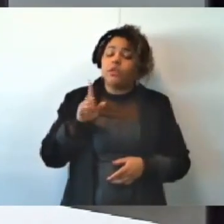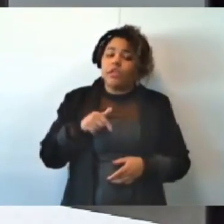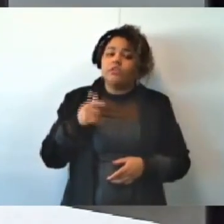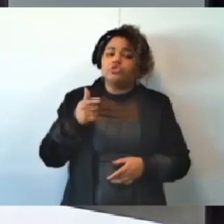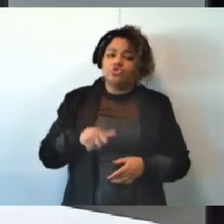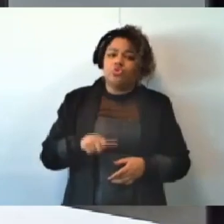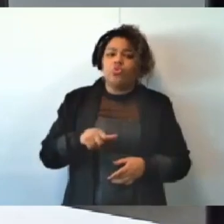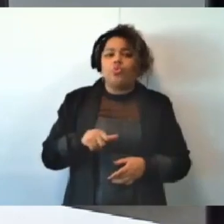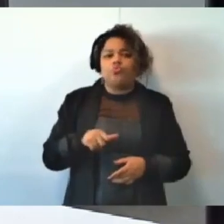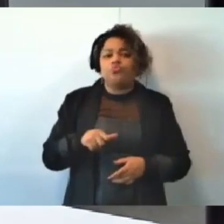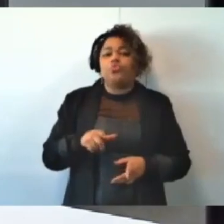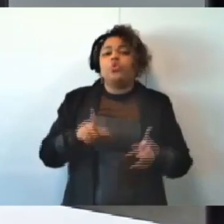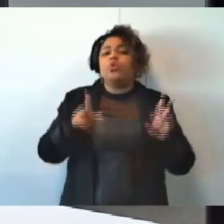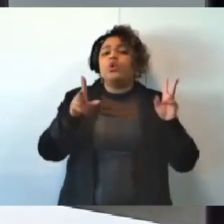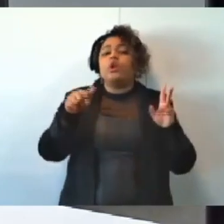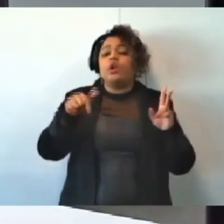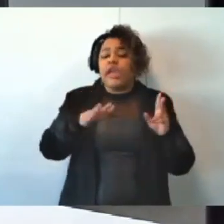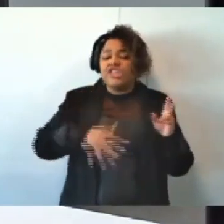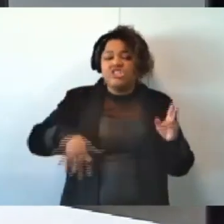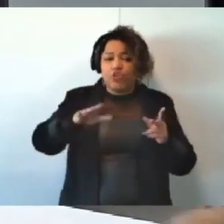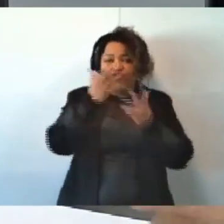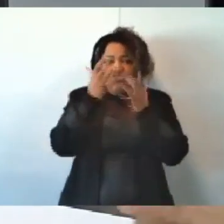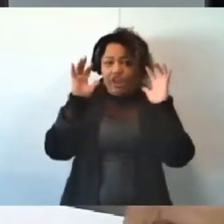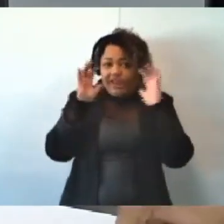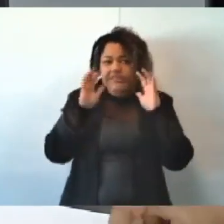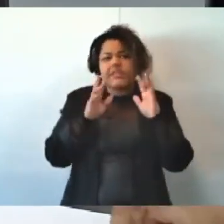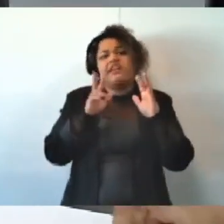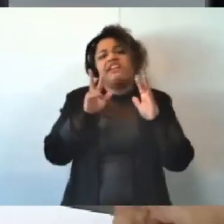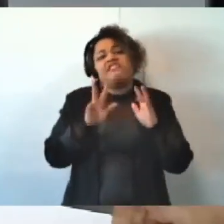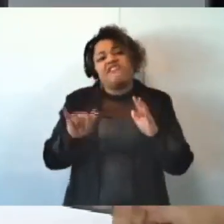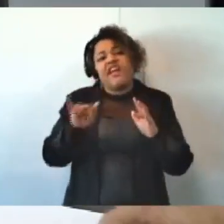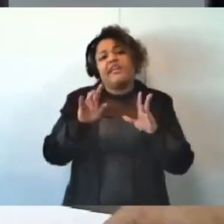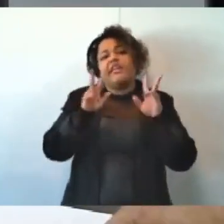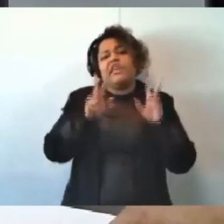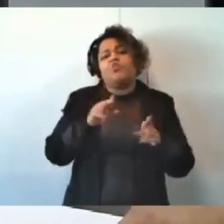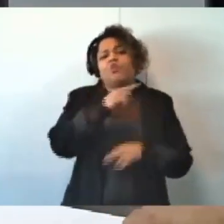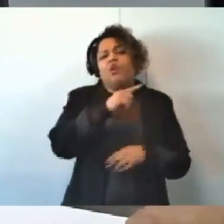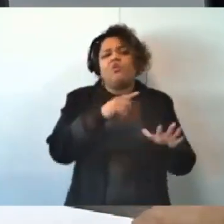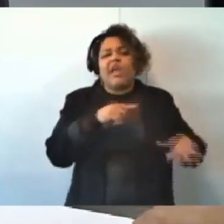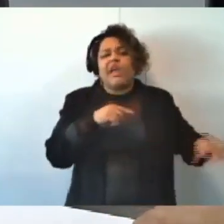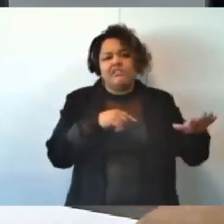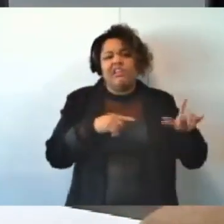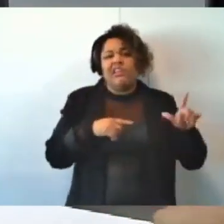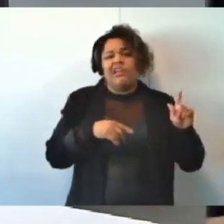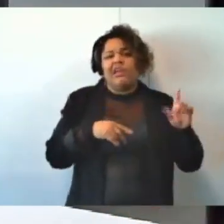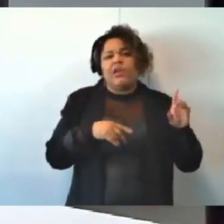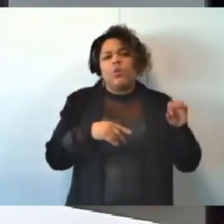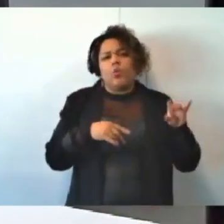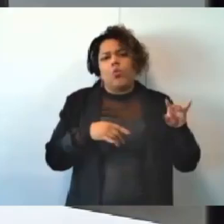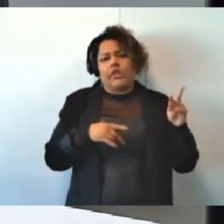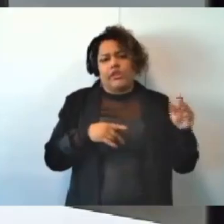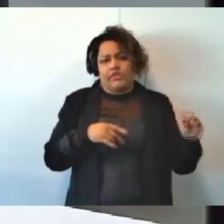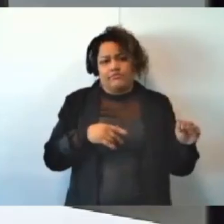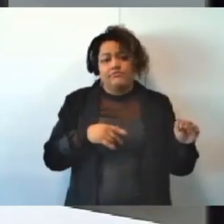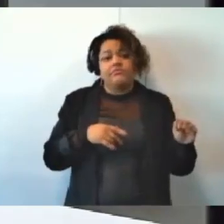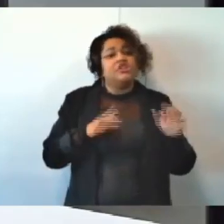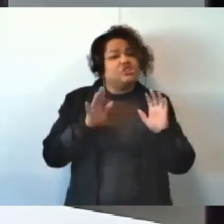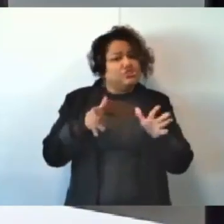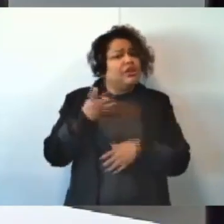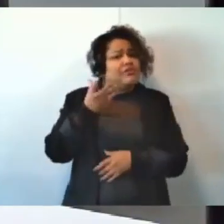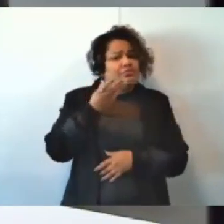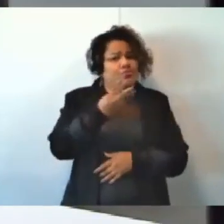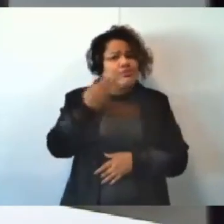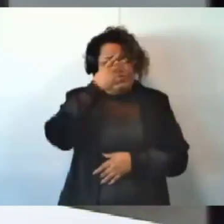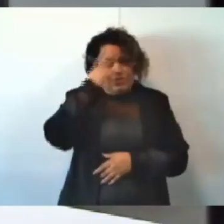lagoinha, porque tem tudo para virar uma lagoinha. Hoje, nós já temos vários moradores de rua que já ocupam o bairro,